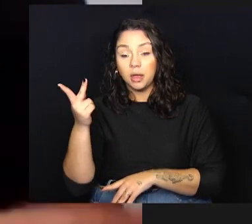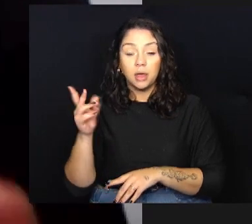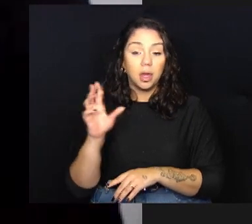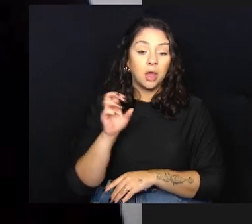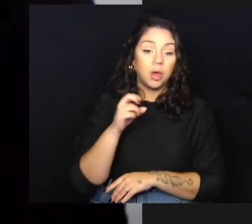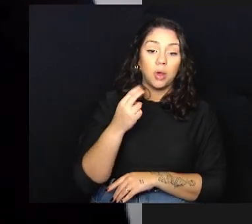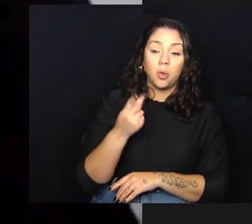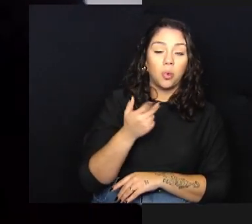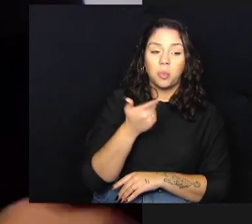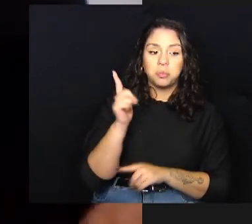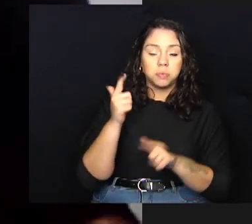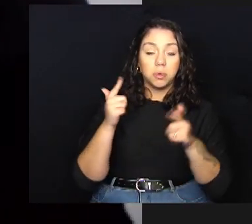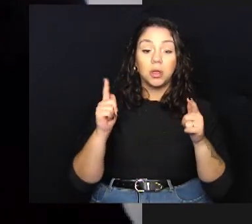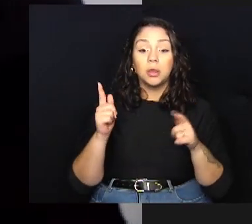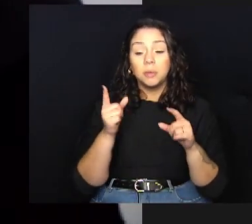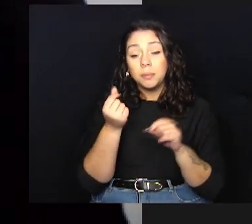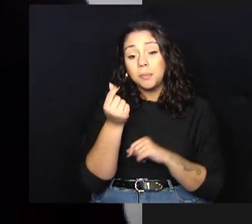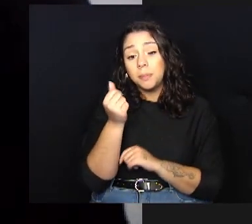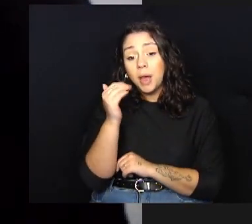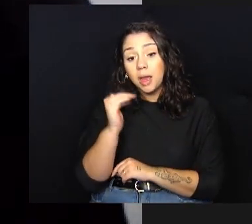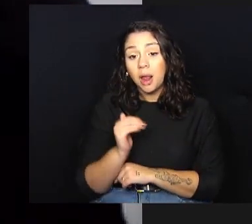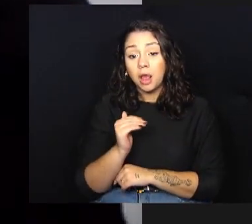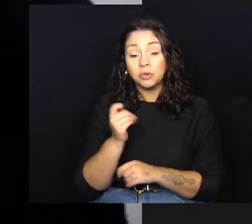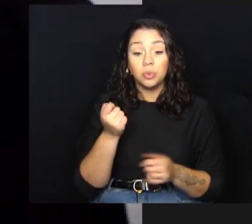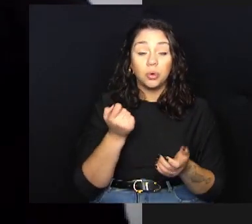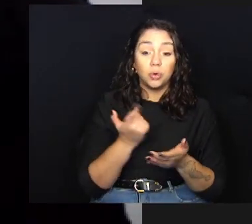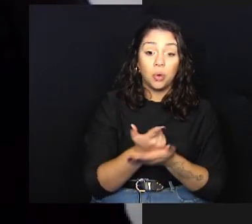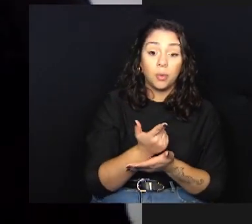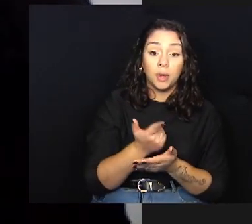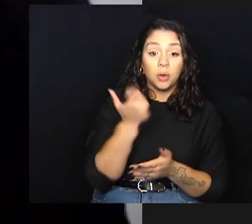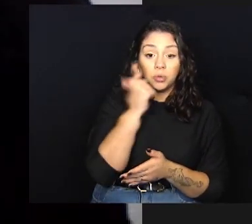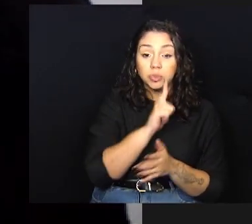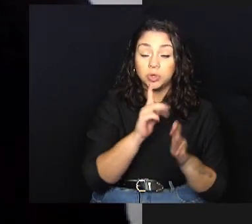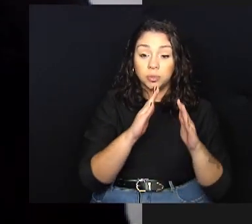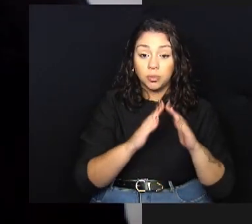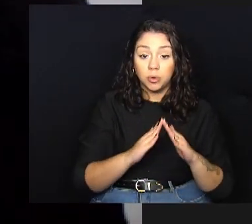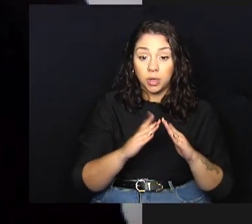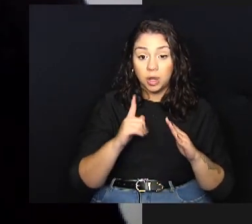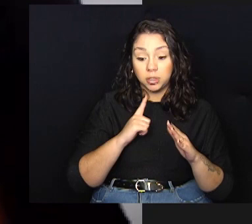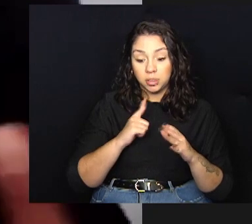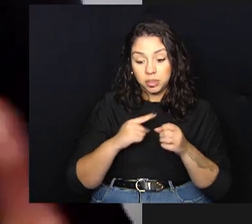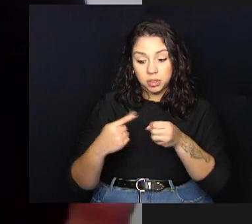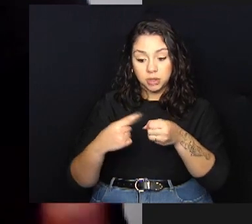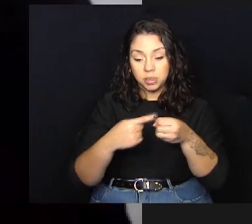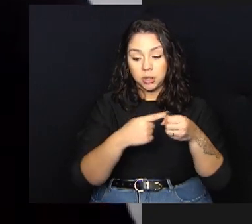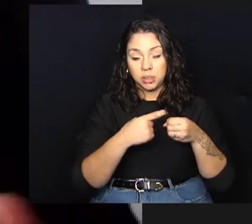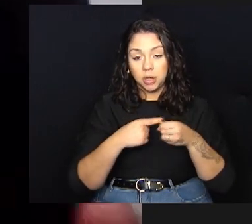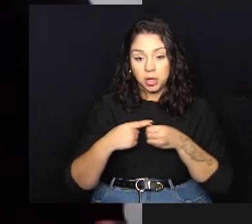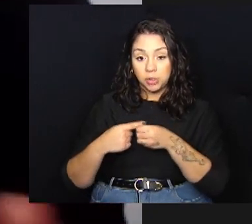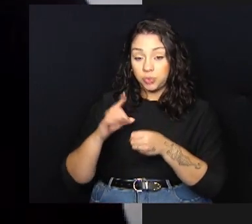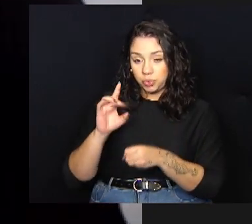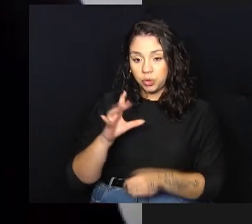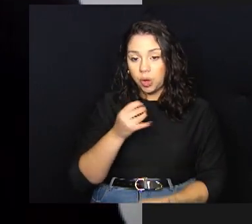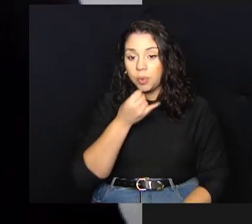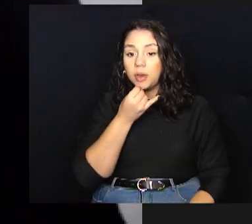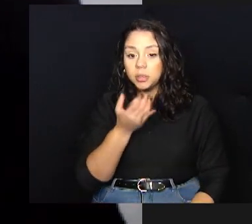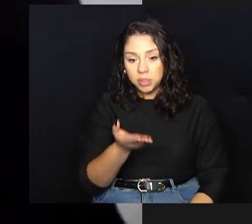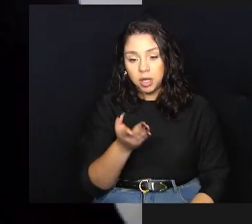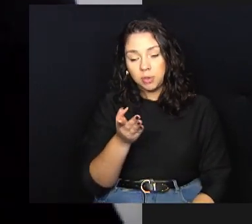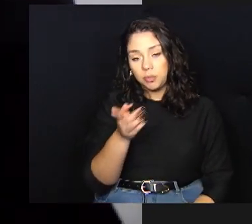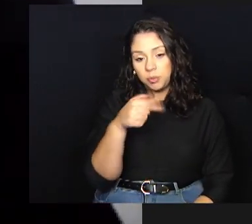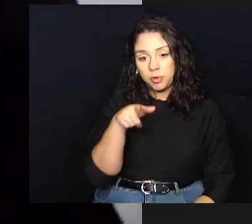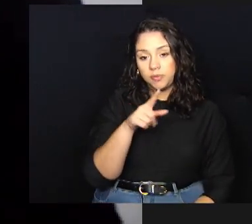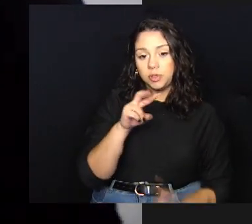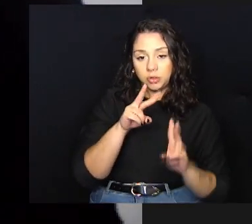barato você comprar um domicílio conseguir morar no entorno né então só para dar um exemplo em relação a moradia